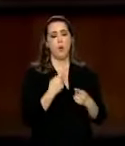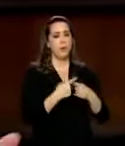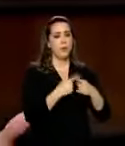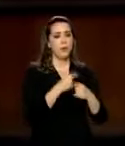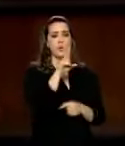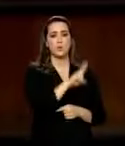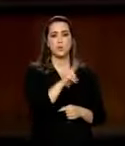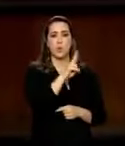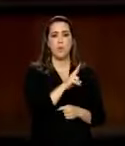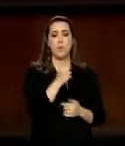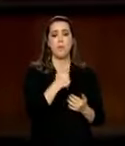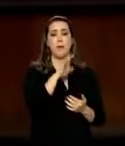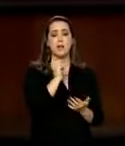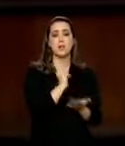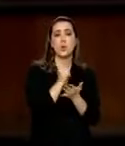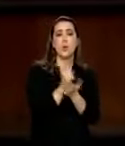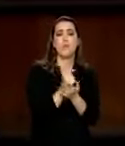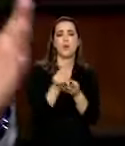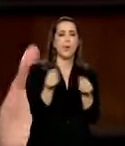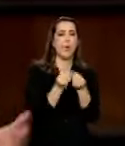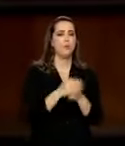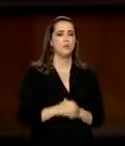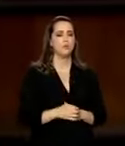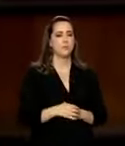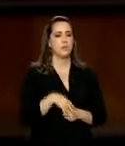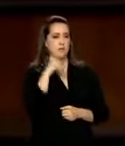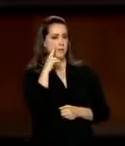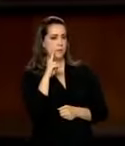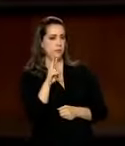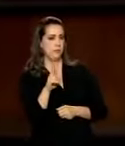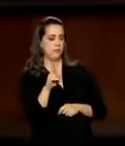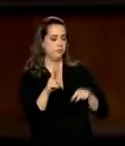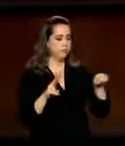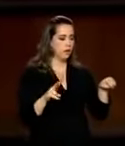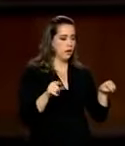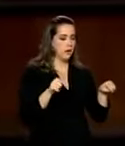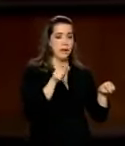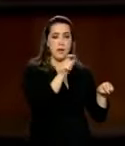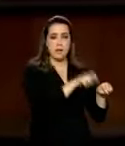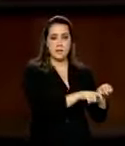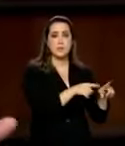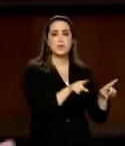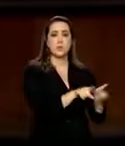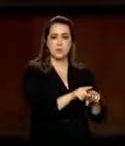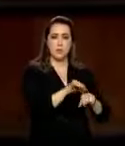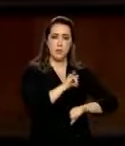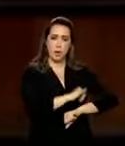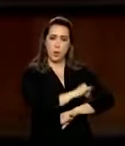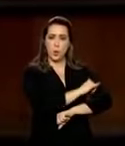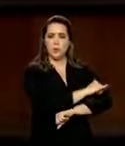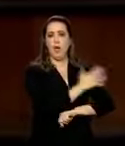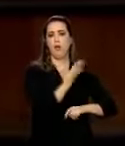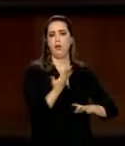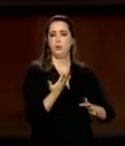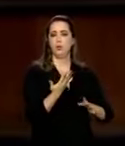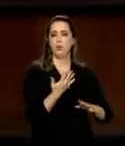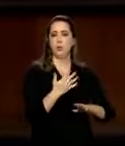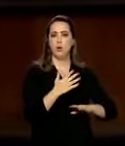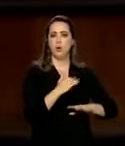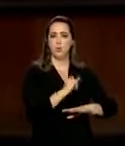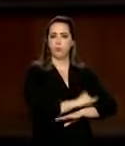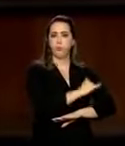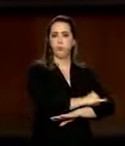Os programas do governo. Se você olhar um pelo outro no Brasil, até as pessoas aumentaram um pouco de peso. Isso não é uma boa notícia em momento